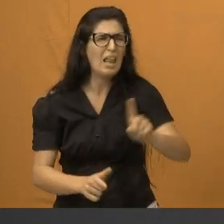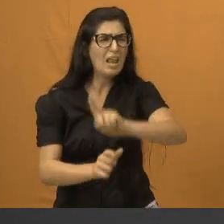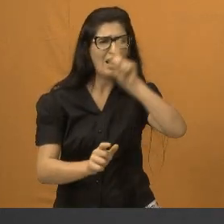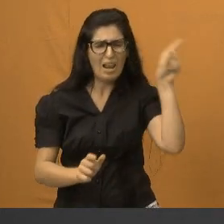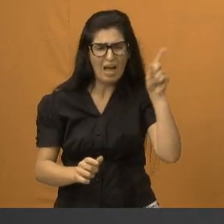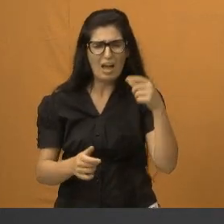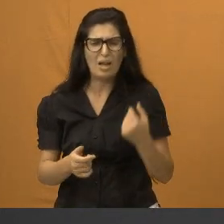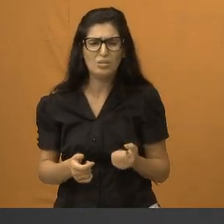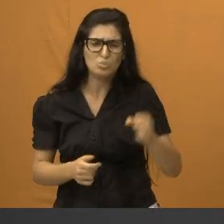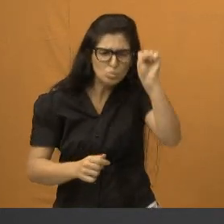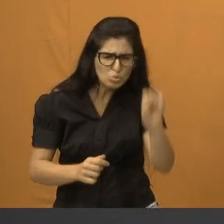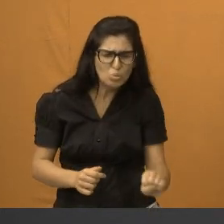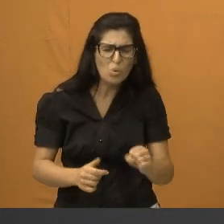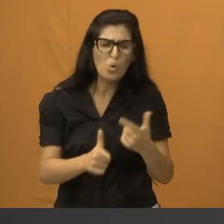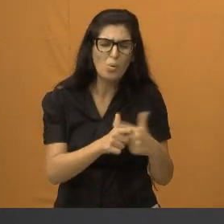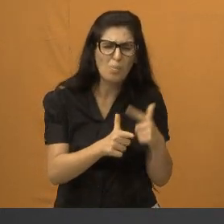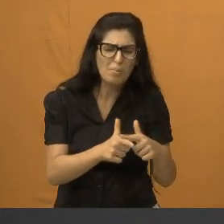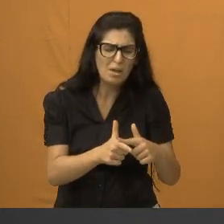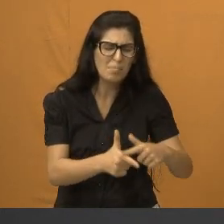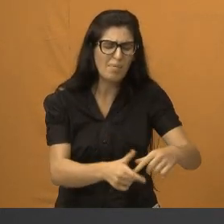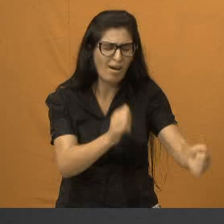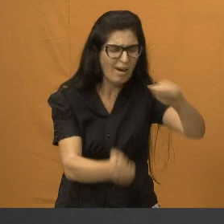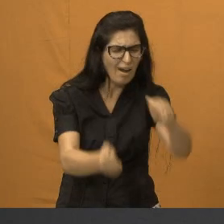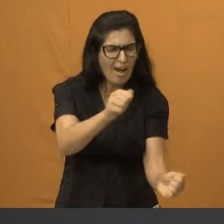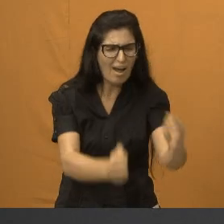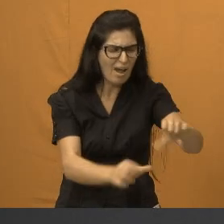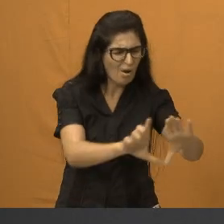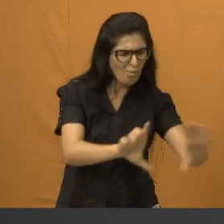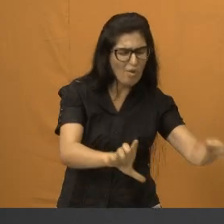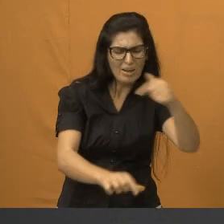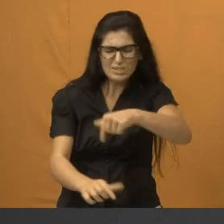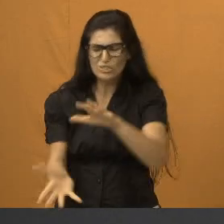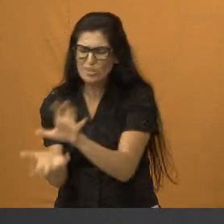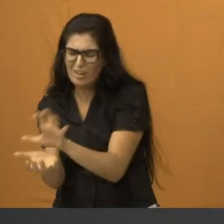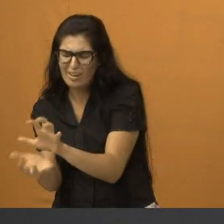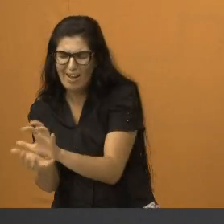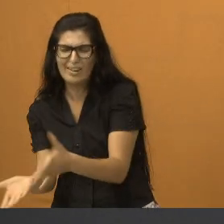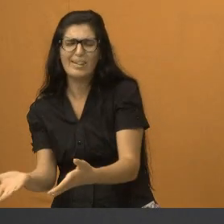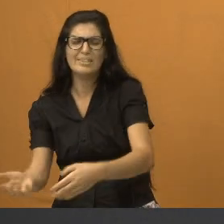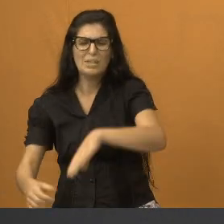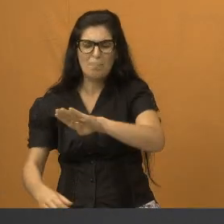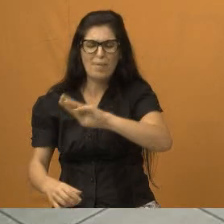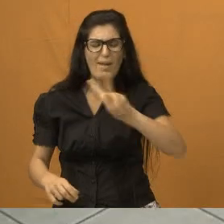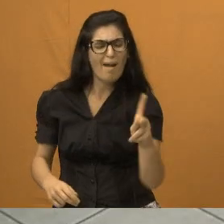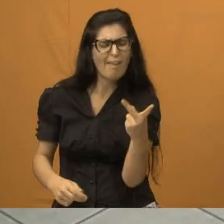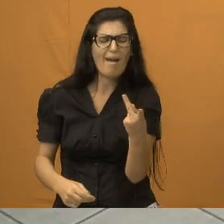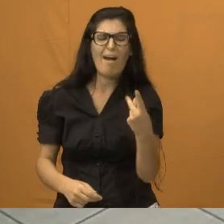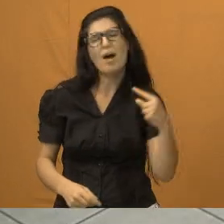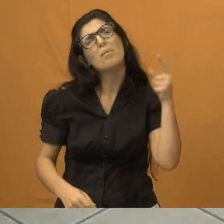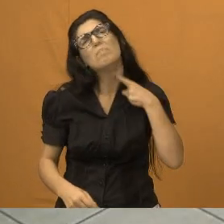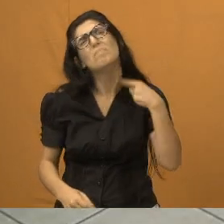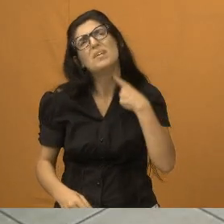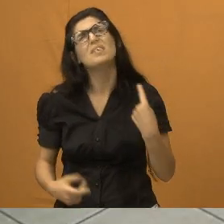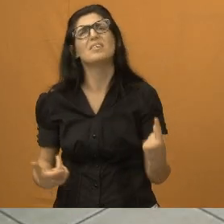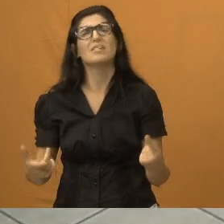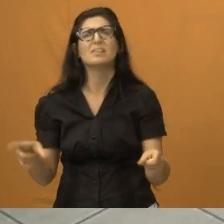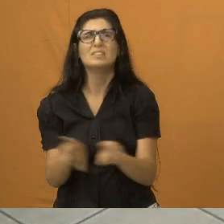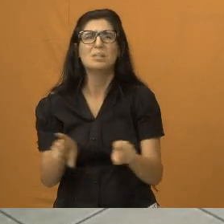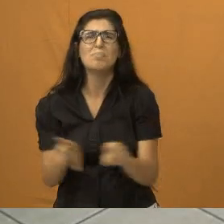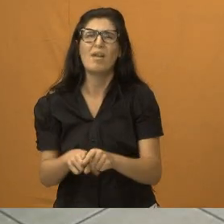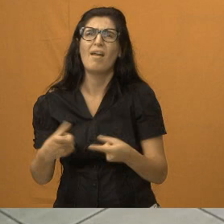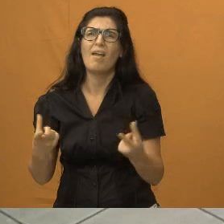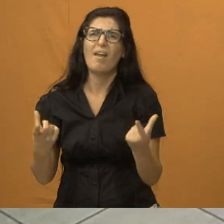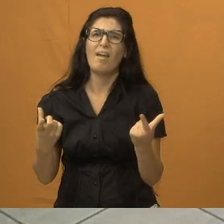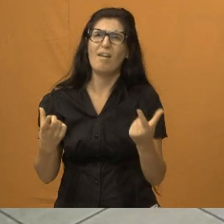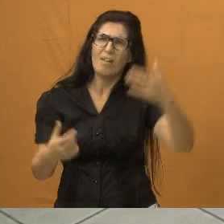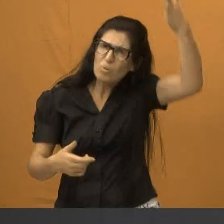É por isso que nós vimos aqui muitos carros com a placa de Curitiba. Belo Horizonte. Aí o Estado de São Paulo